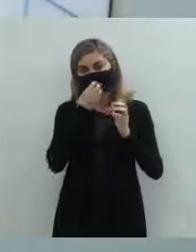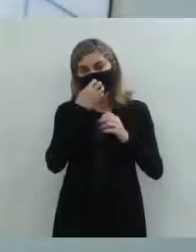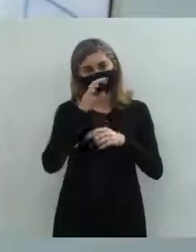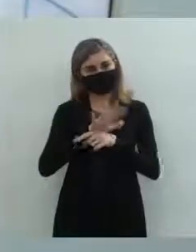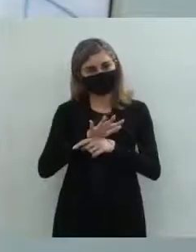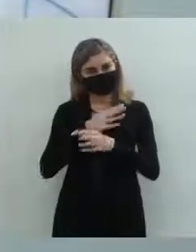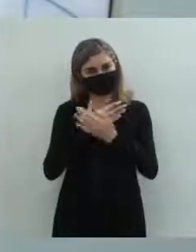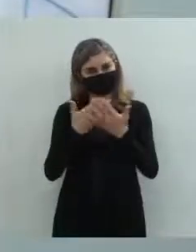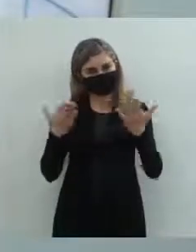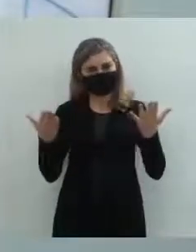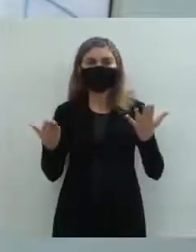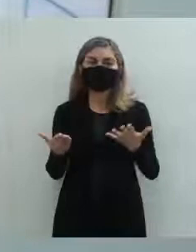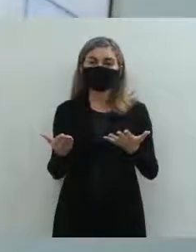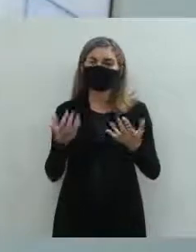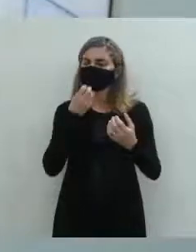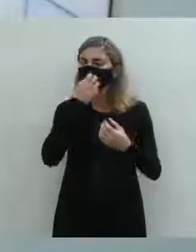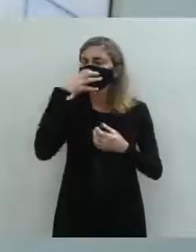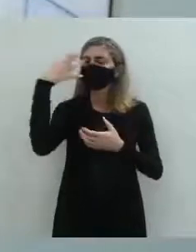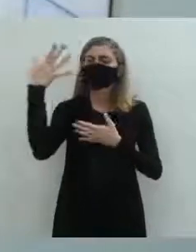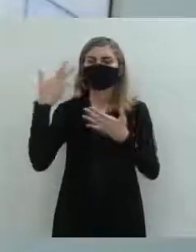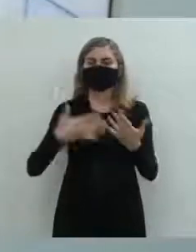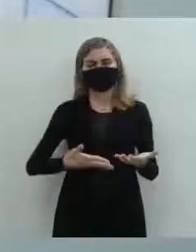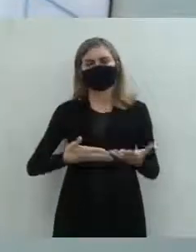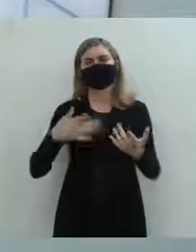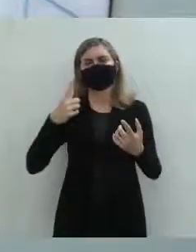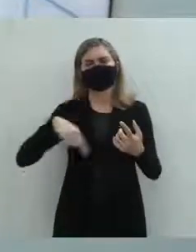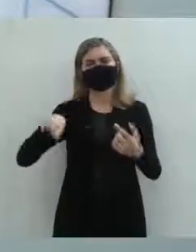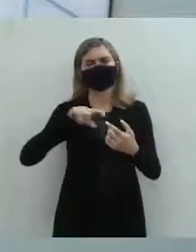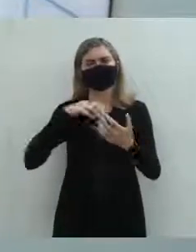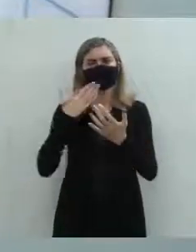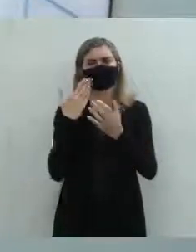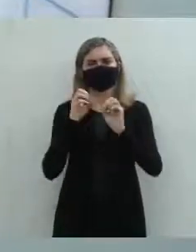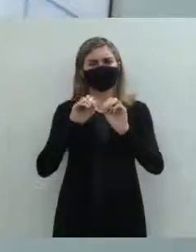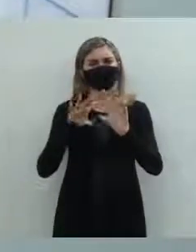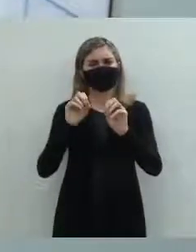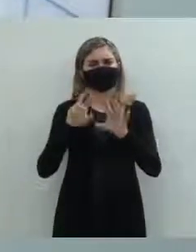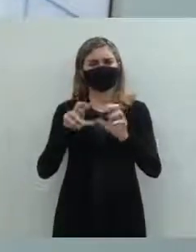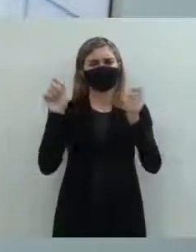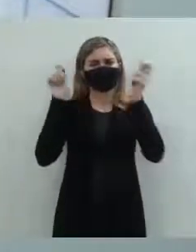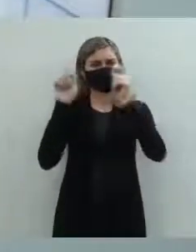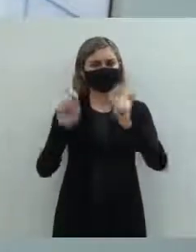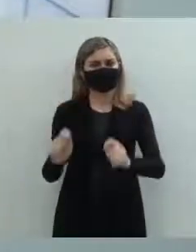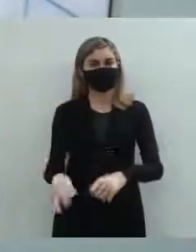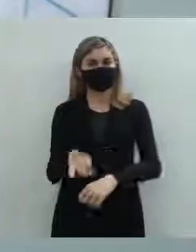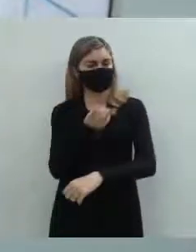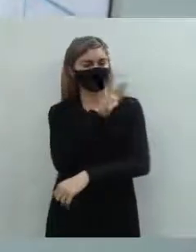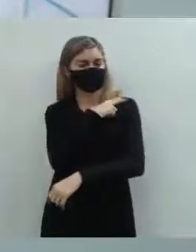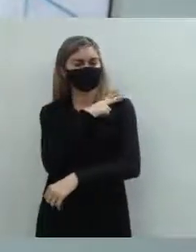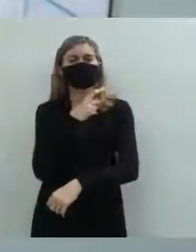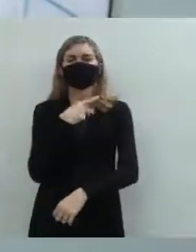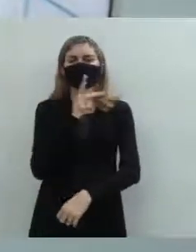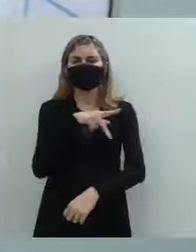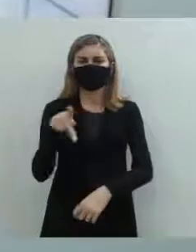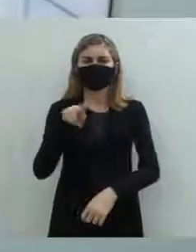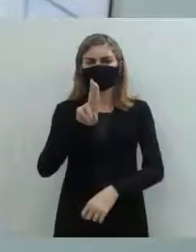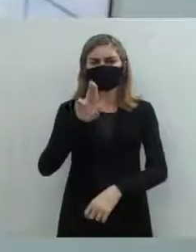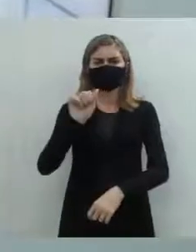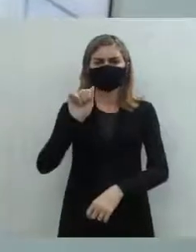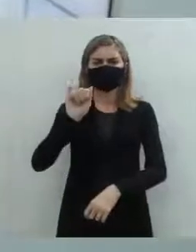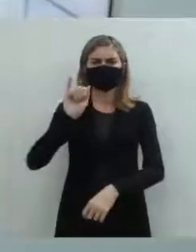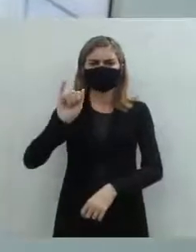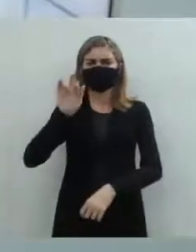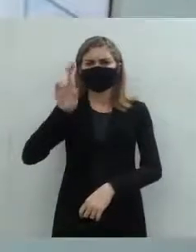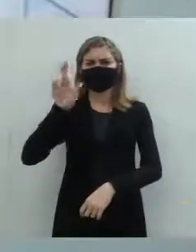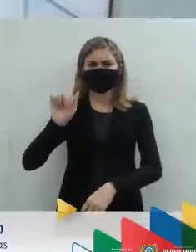Boa tarde, pessoal! Sejam bem-vindos à nossa aula de artes do segundo ano. Eu sou a professora Yara Rocha